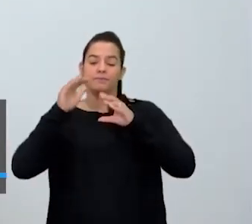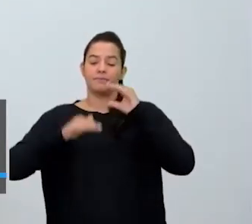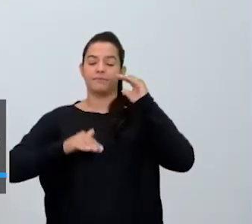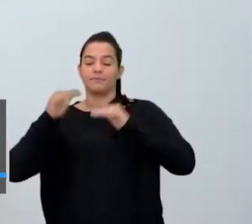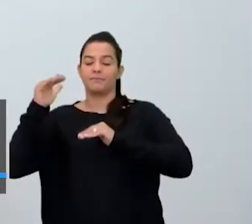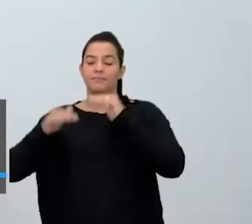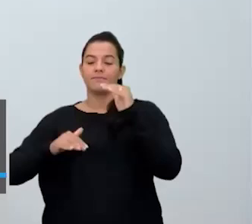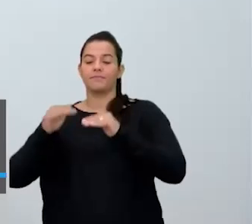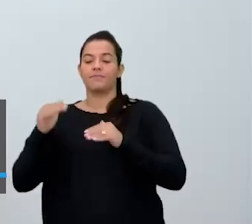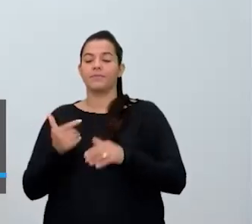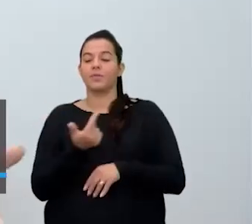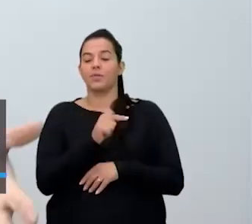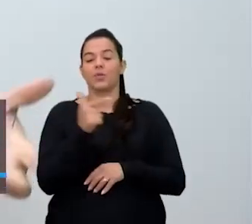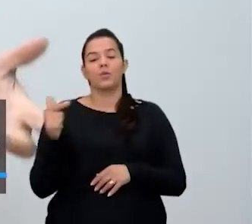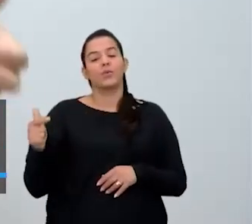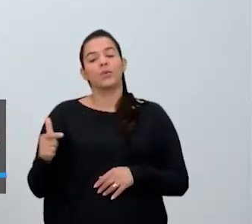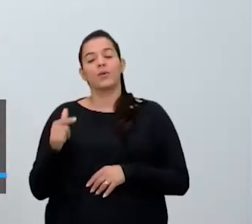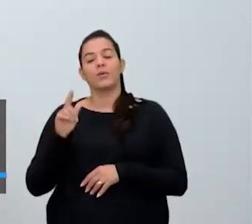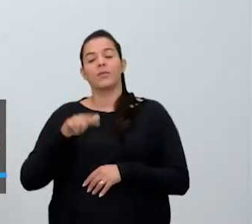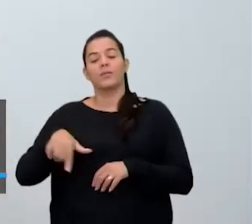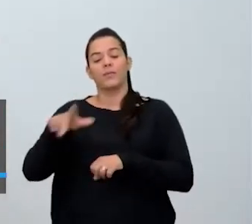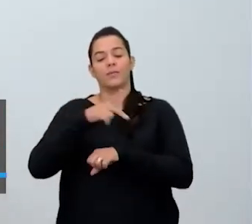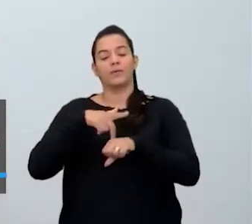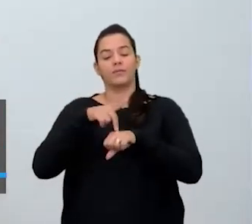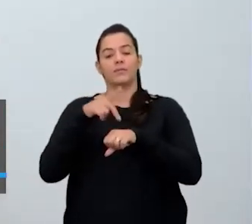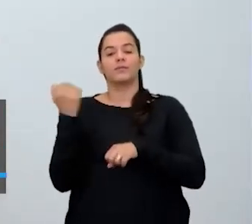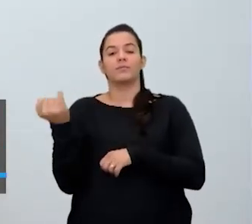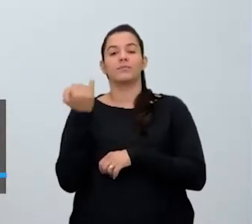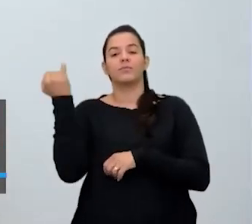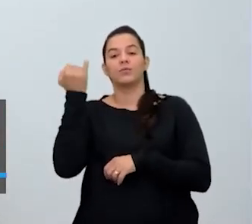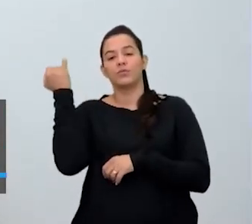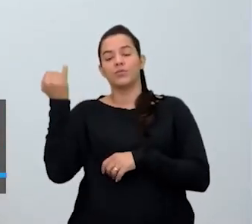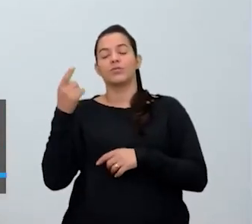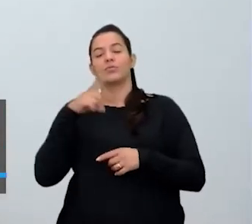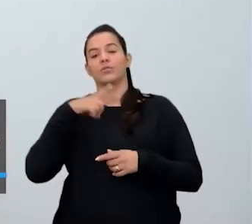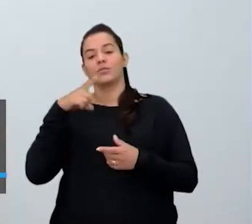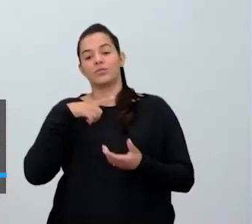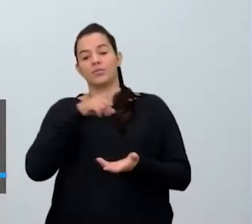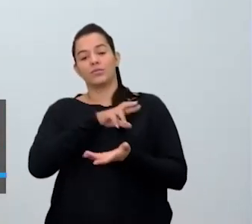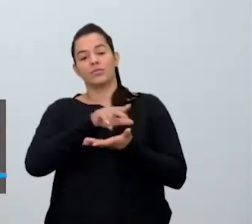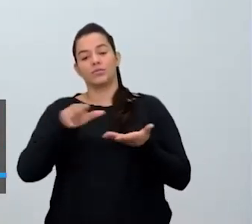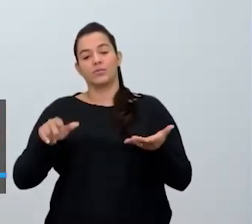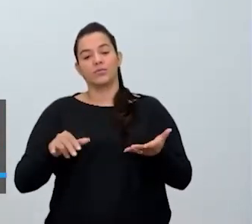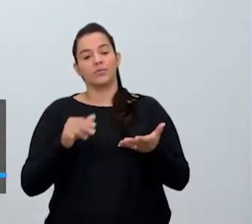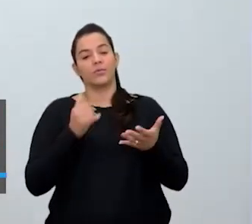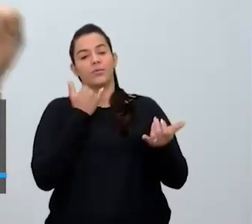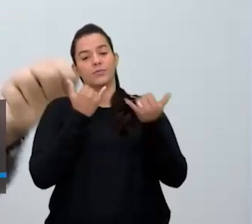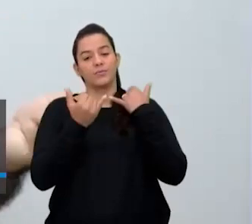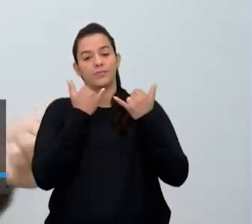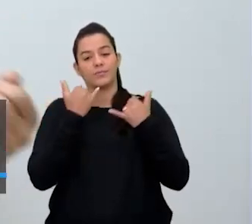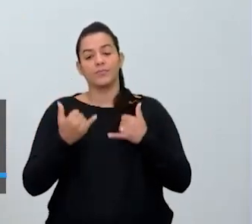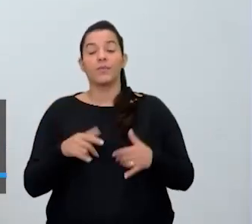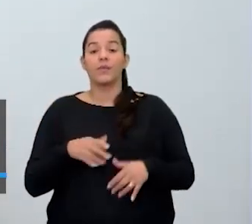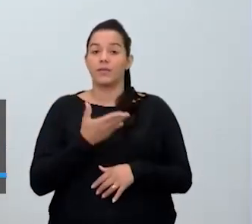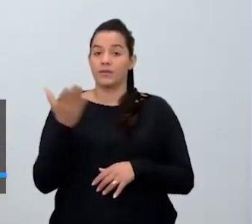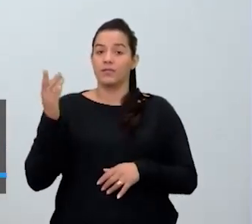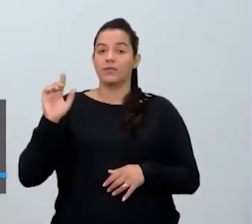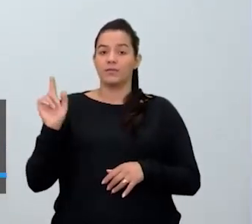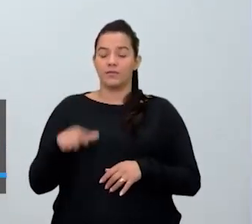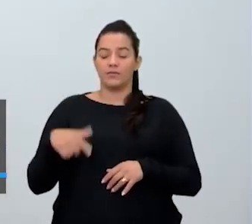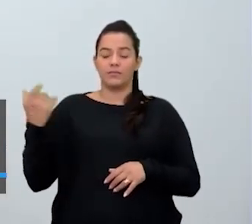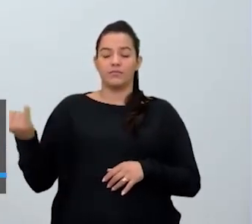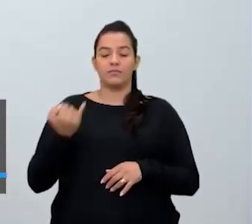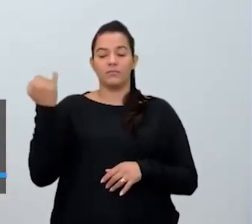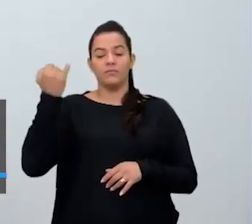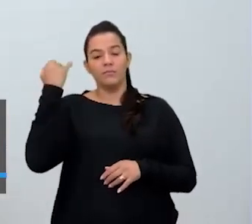proporcionalmente não é um país relevante na recepção de refugiados. E tem potencial, por exemplo, para